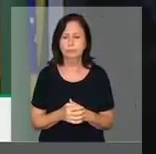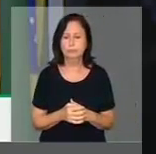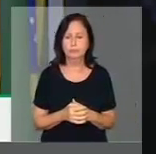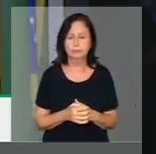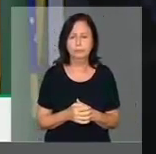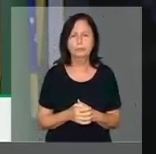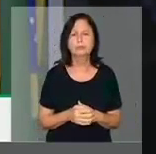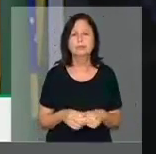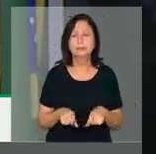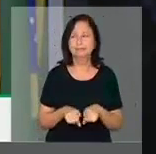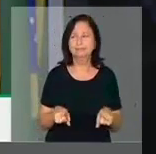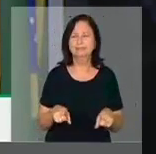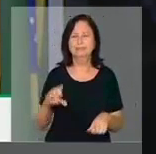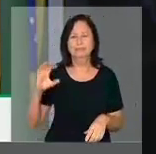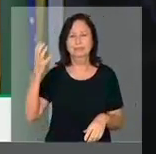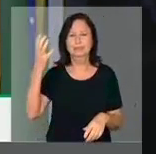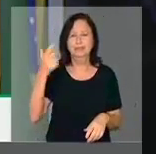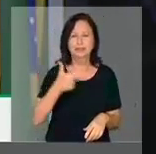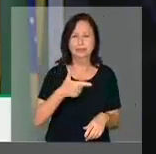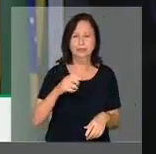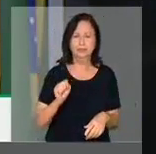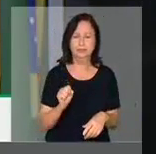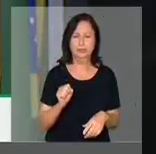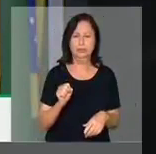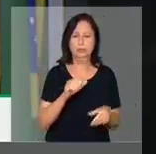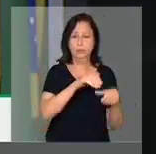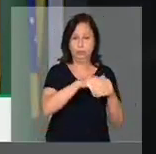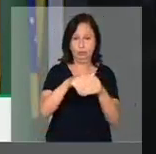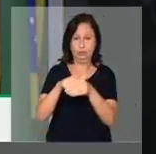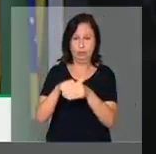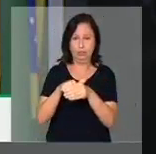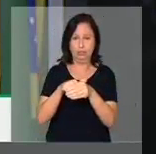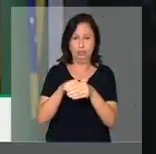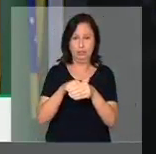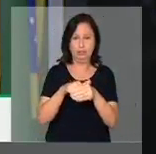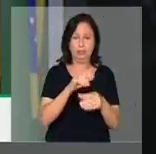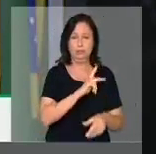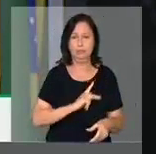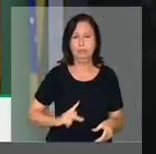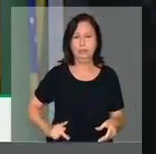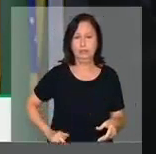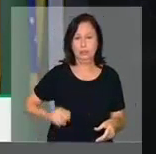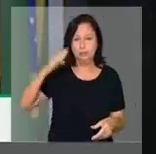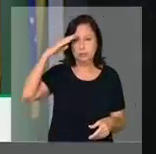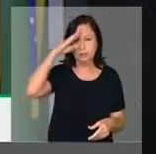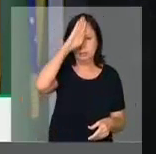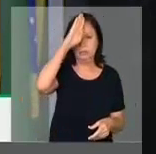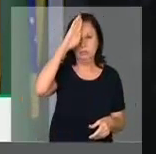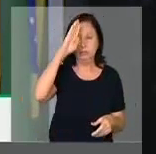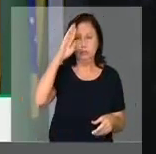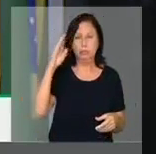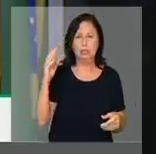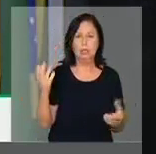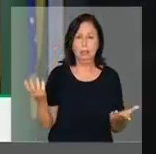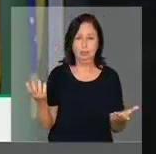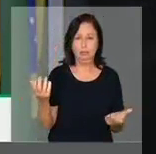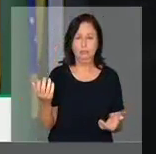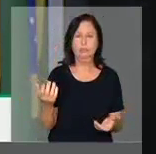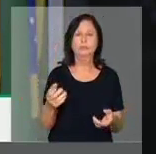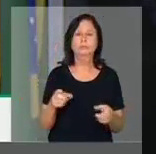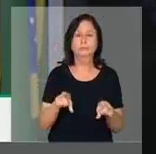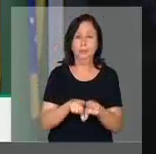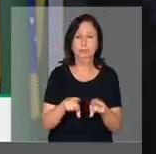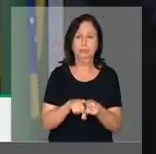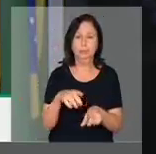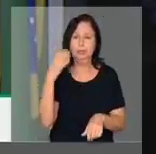política vai ser resolvida no dia 28, a eleição presidencial entre Jair Bolsonaro e o Haddad.